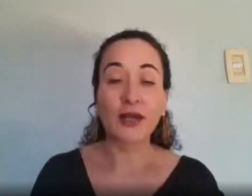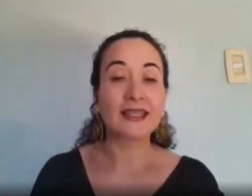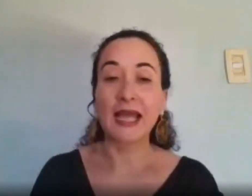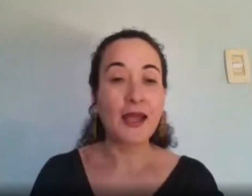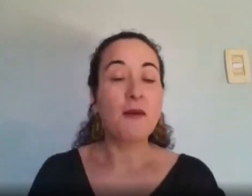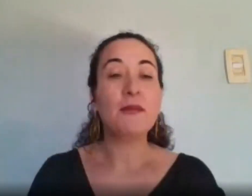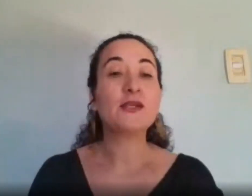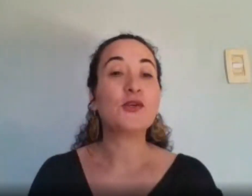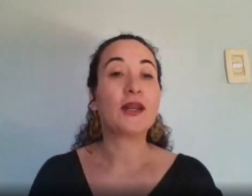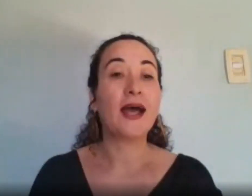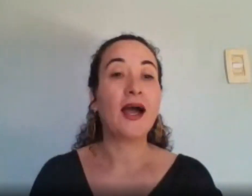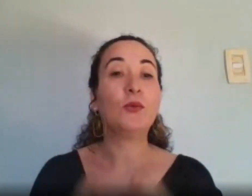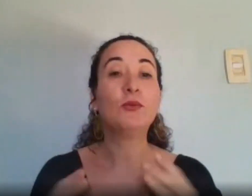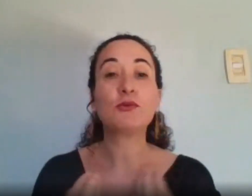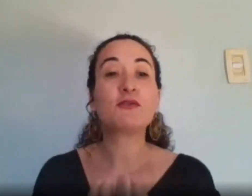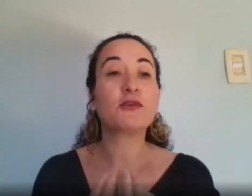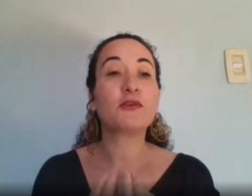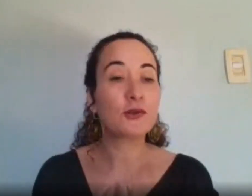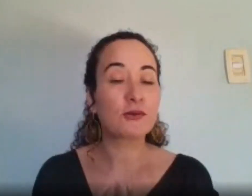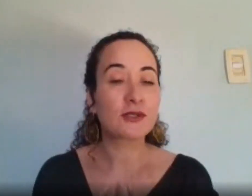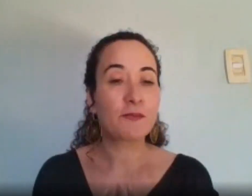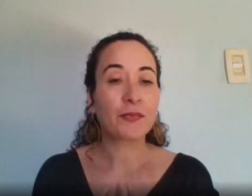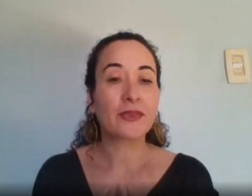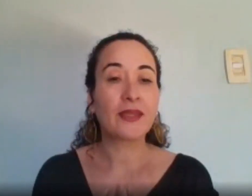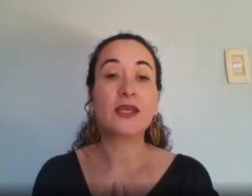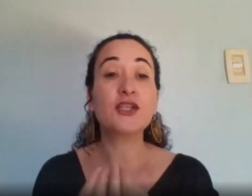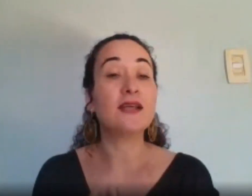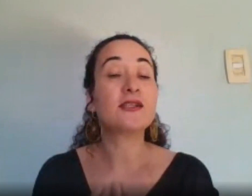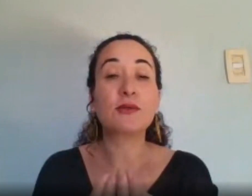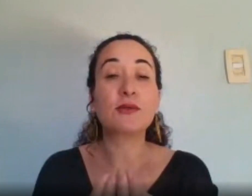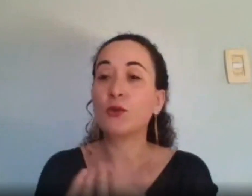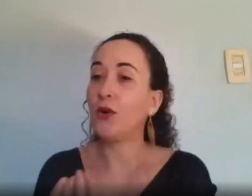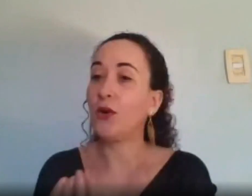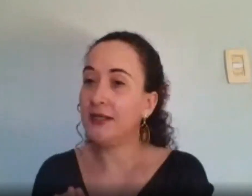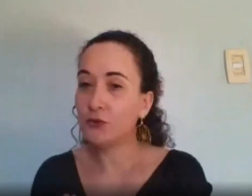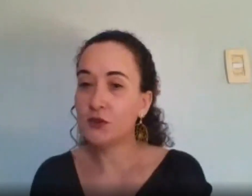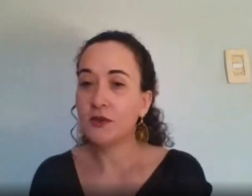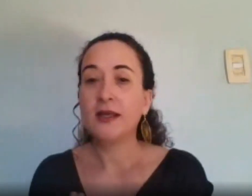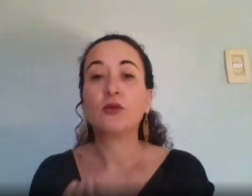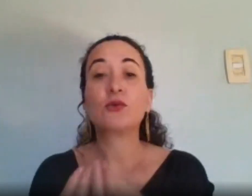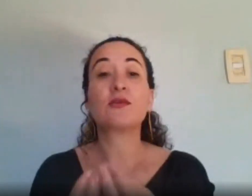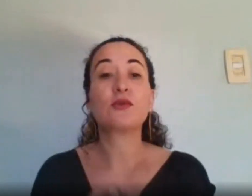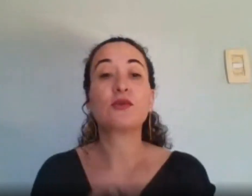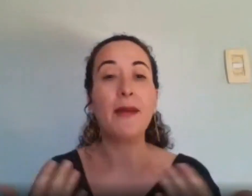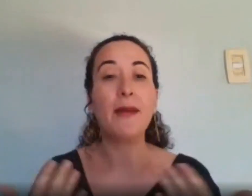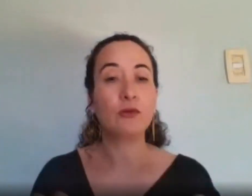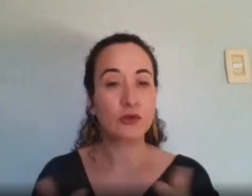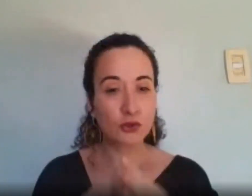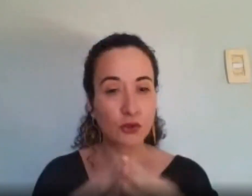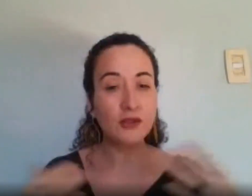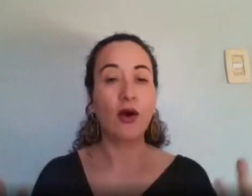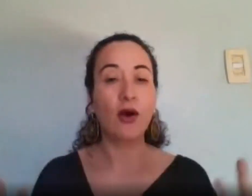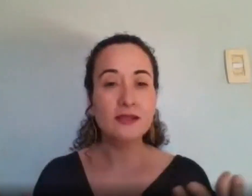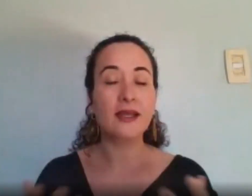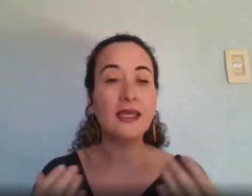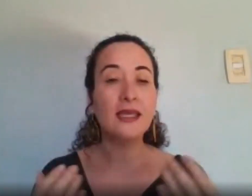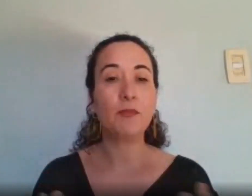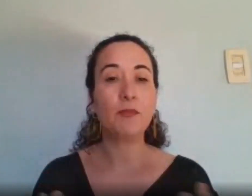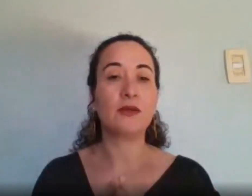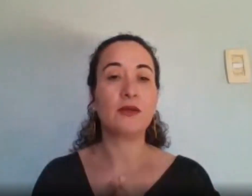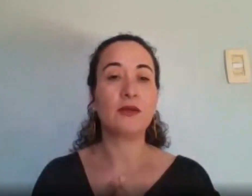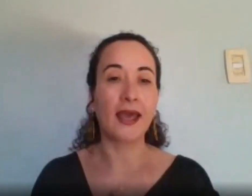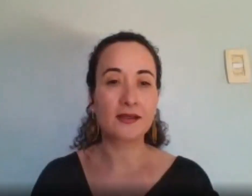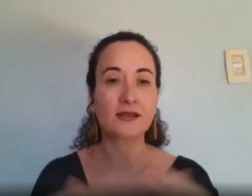nesse momento, eu quero até mencionar um dos frutos, né, que já estão sendo colhidos no trabalho de toda